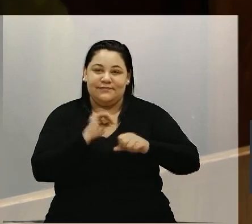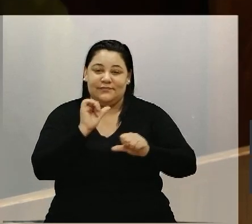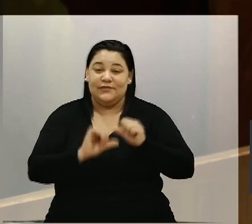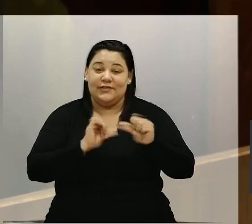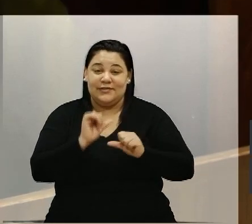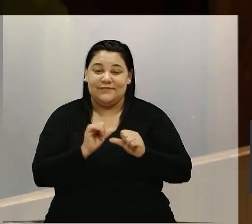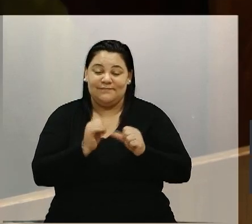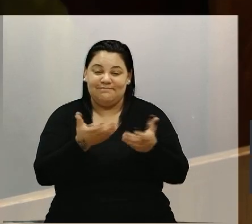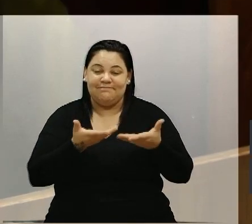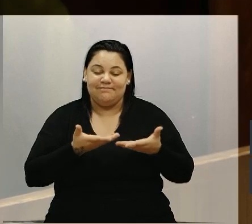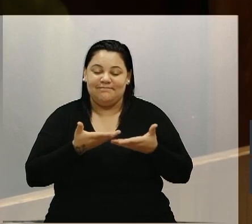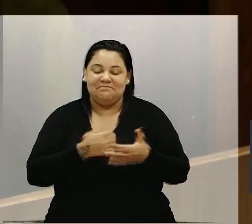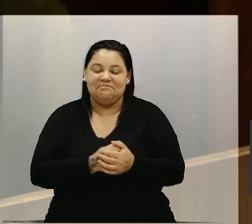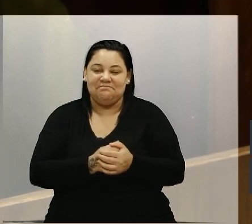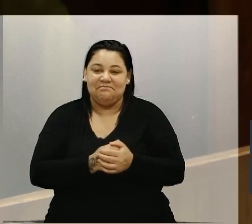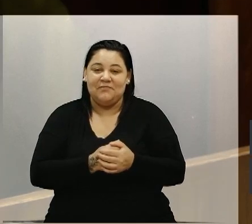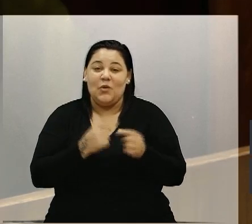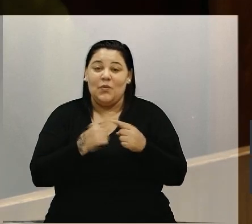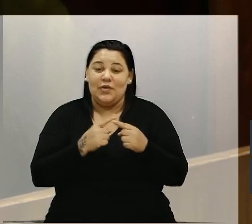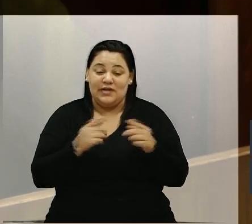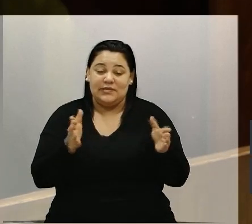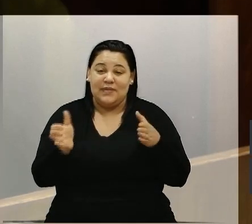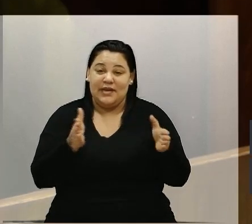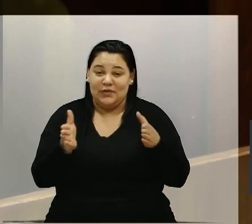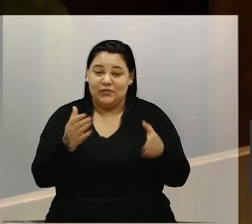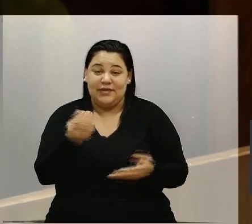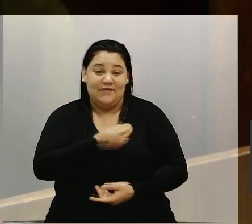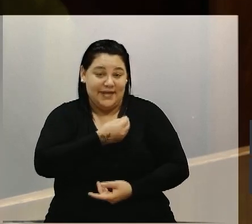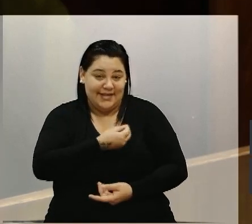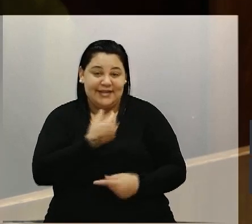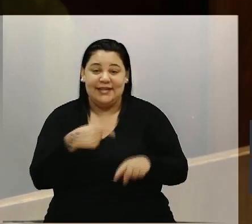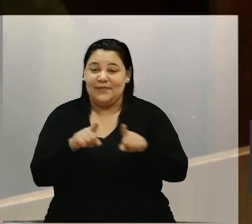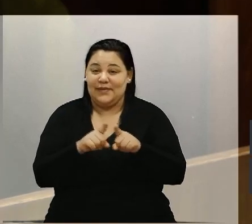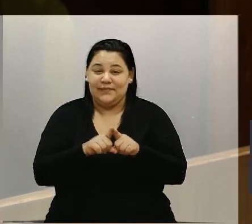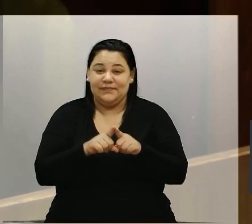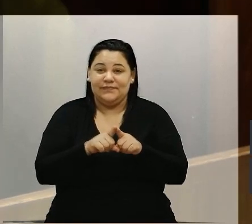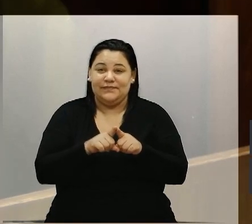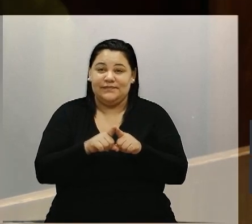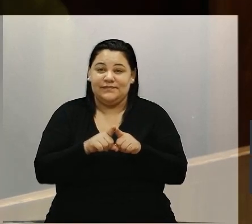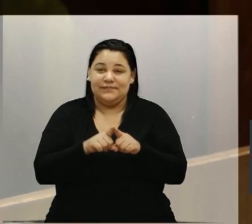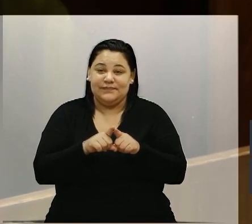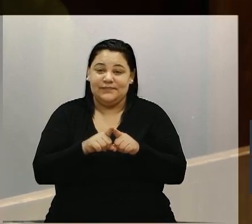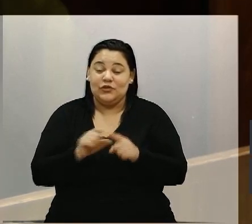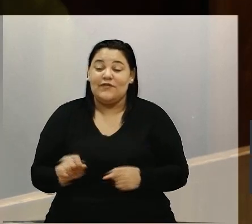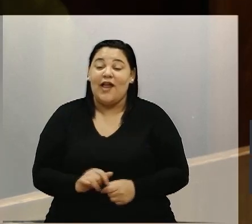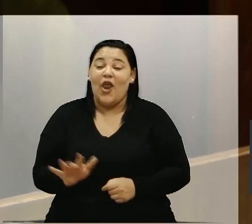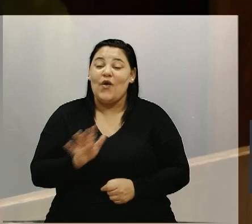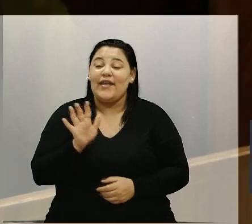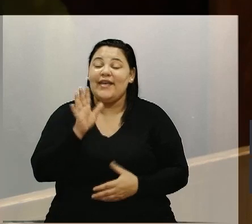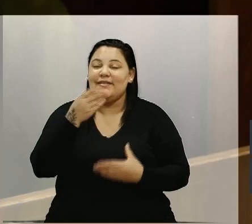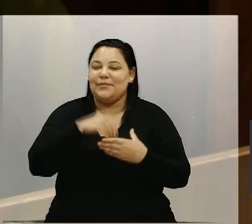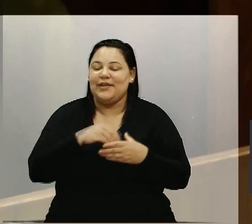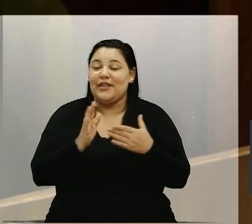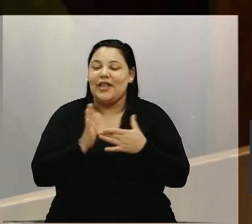tomará conta de nós, pois este período de nossa vida nos enobrece até hoje.